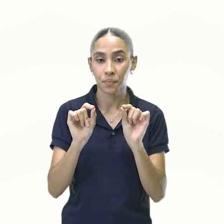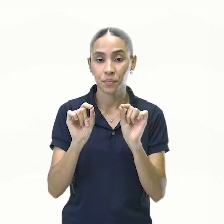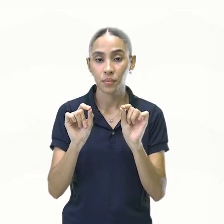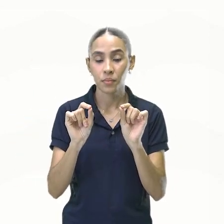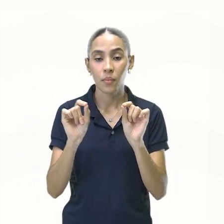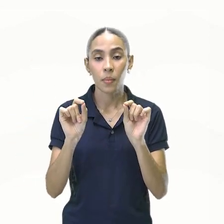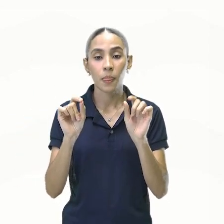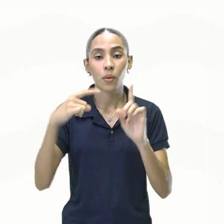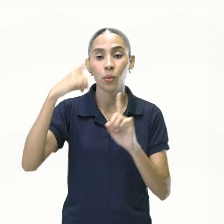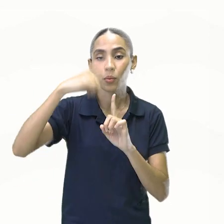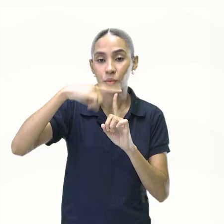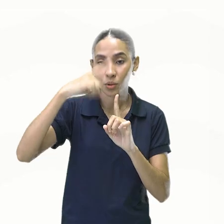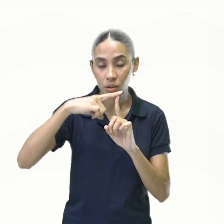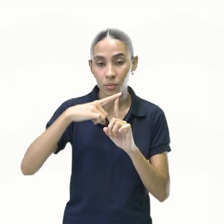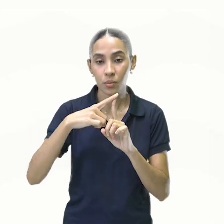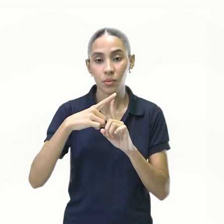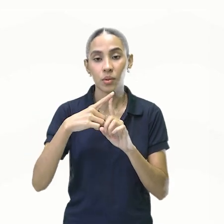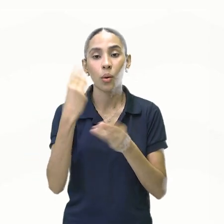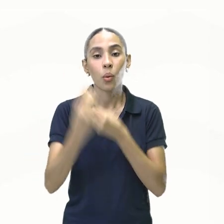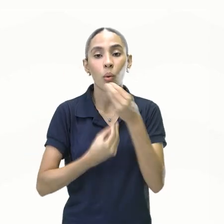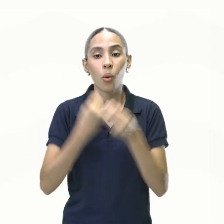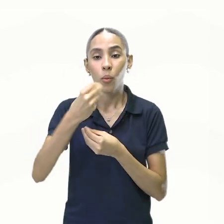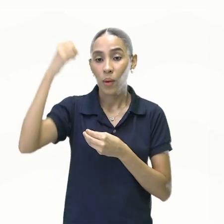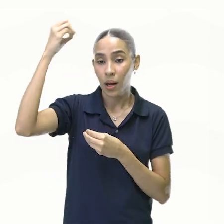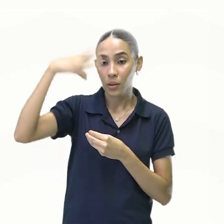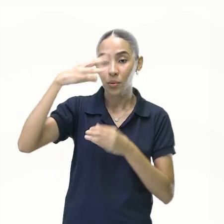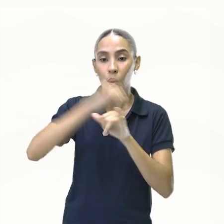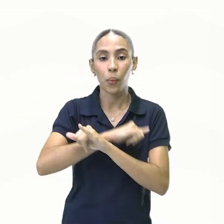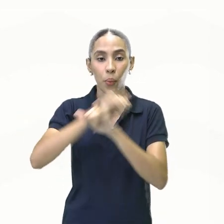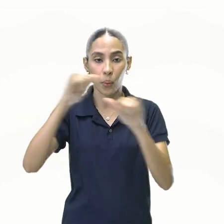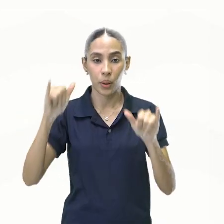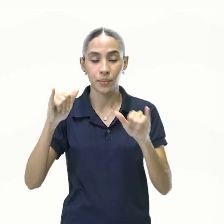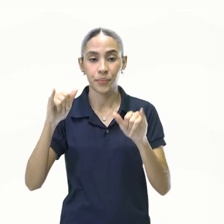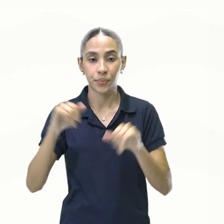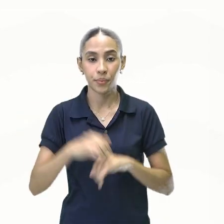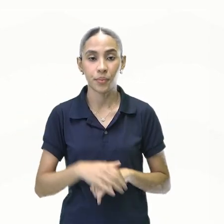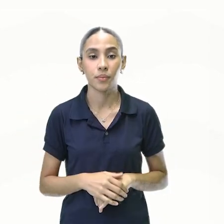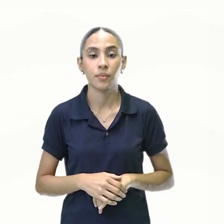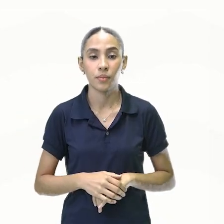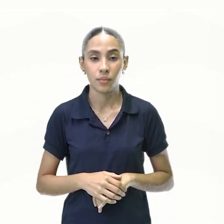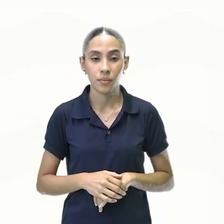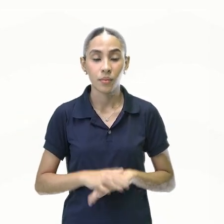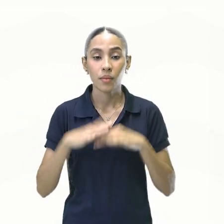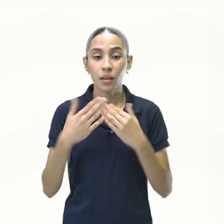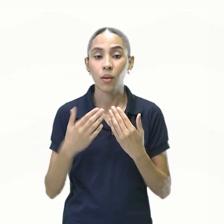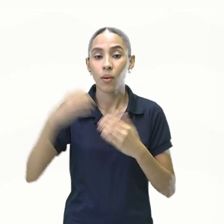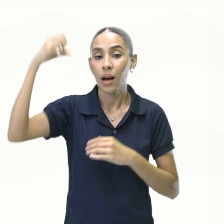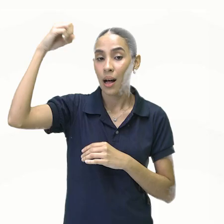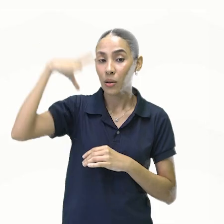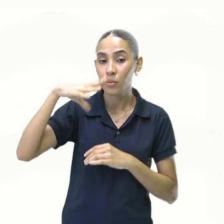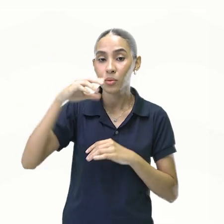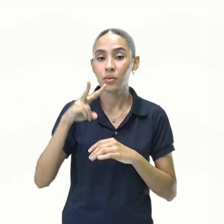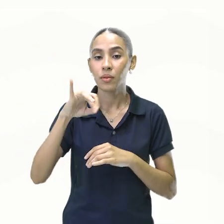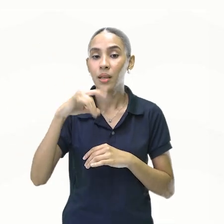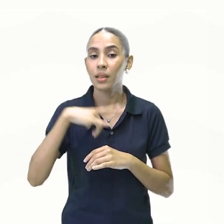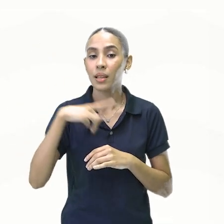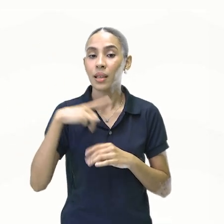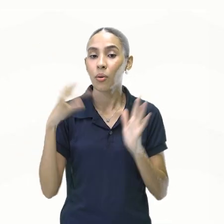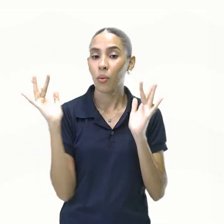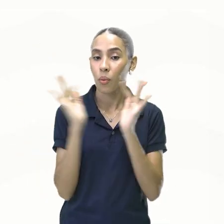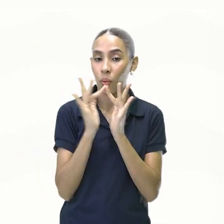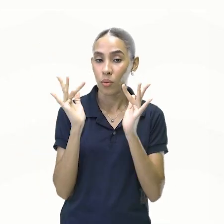relacionados com a forma como a luz se propaga. Quando a